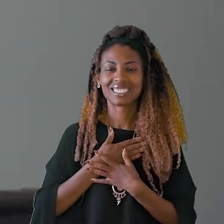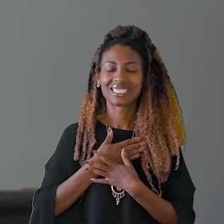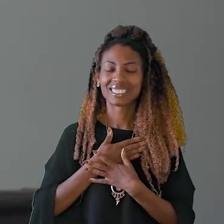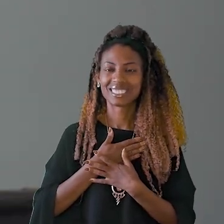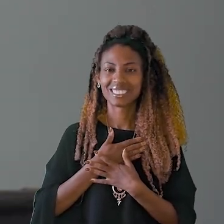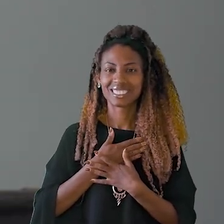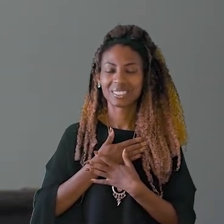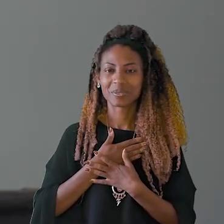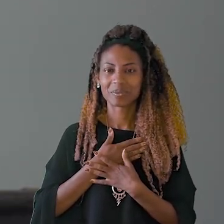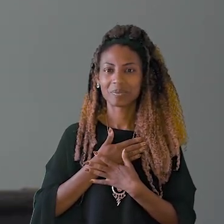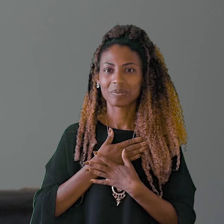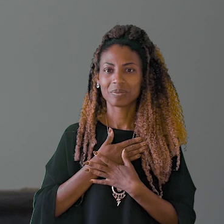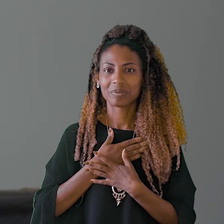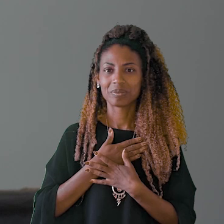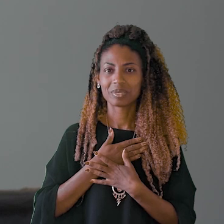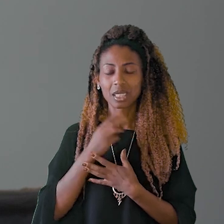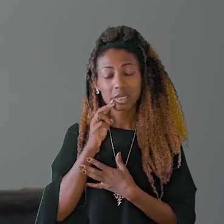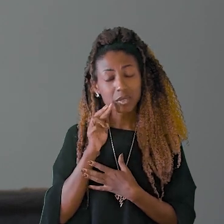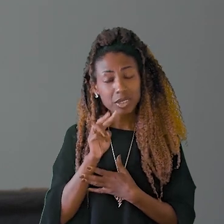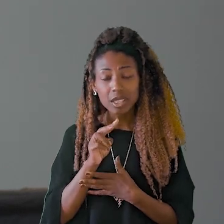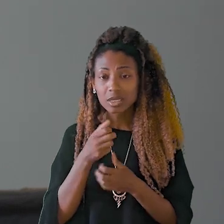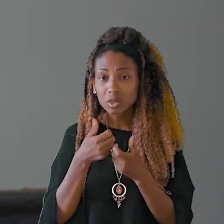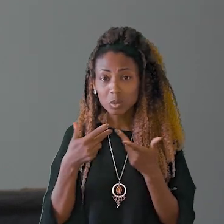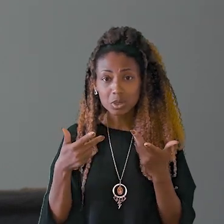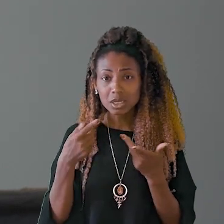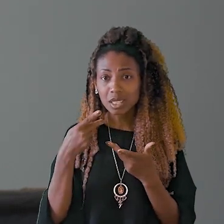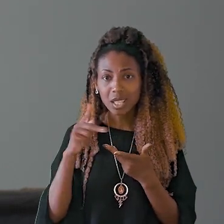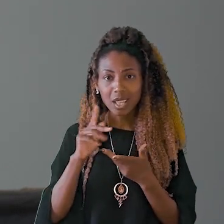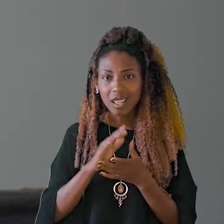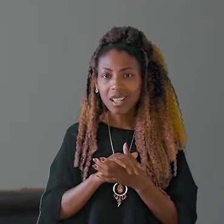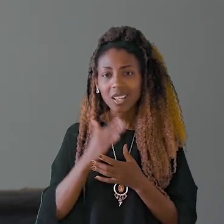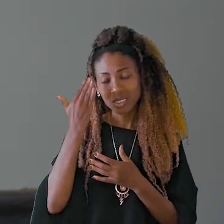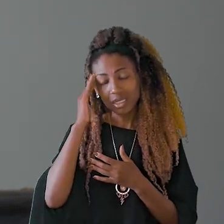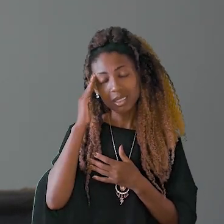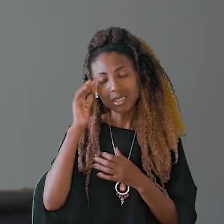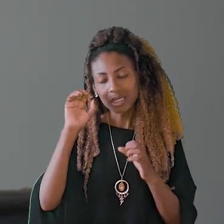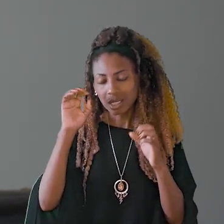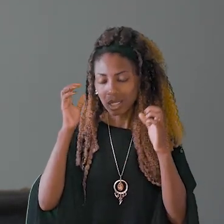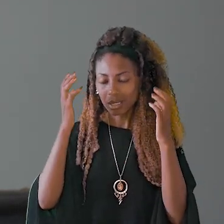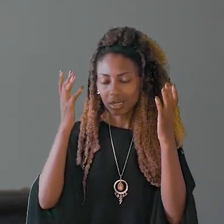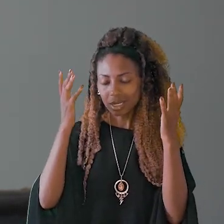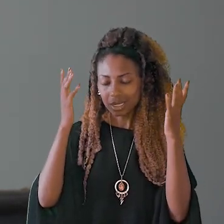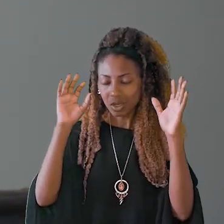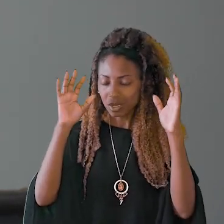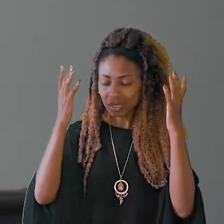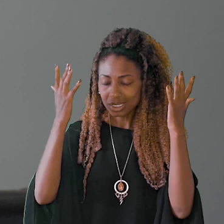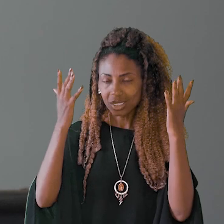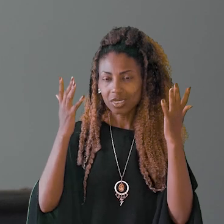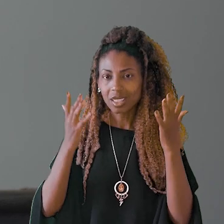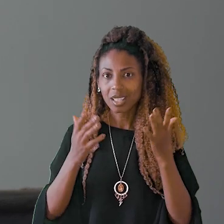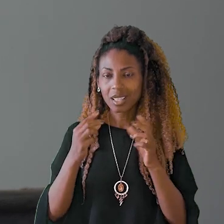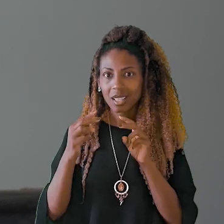eu vejo as coisas dela especificamente, né, eu consigo entender que aconteceu mesmo, né? Então, quando eu